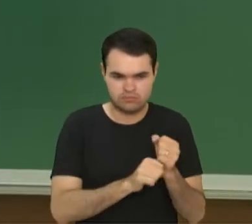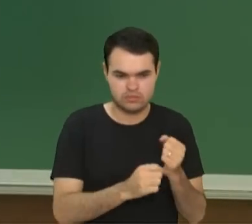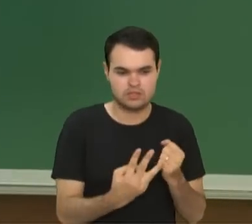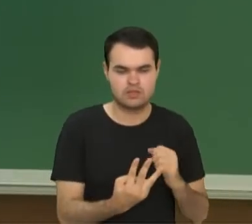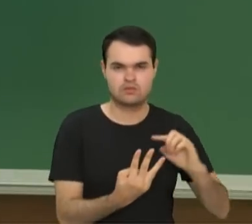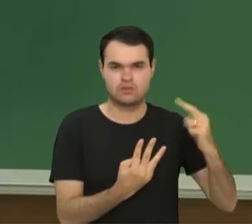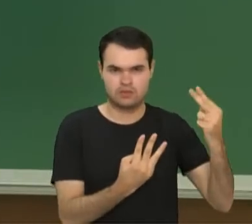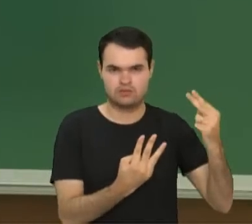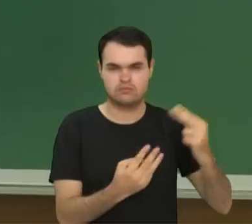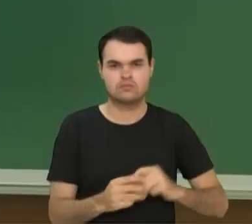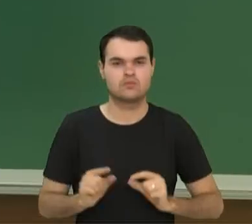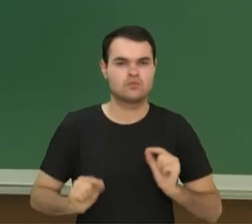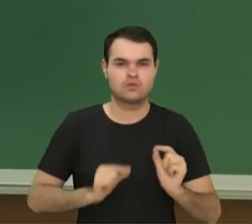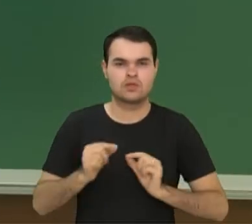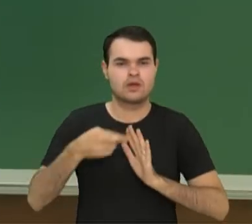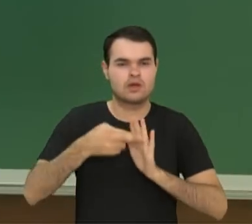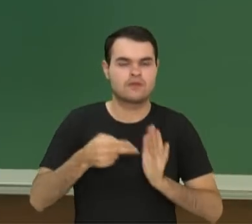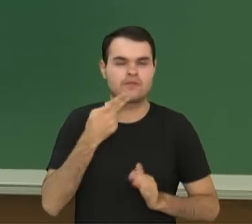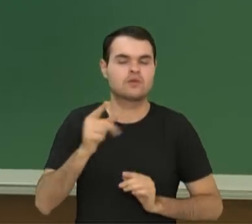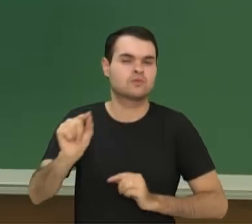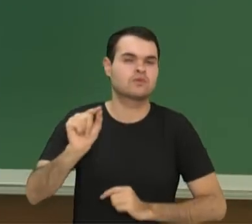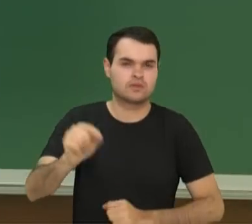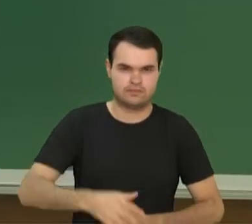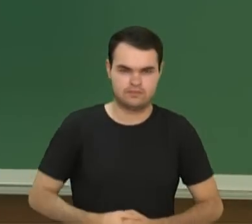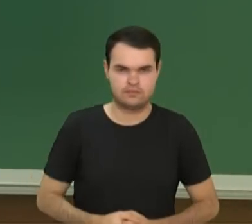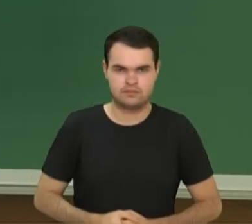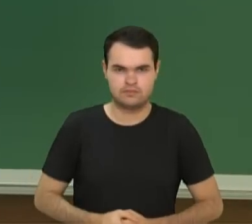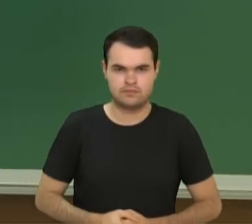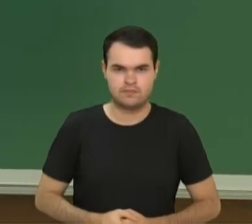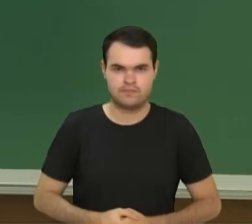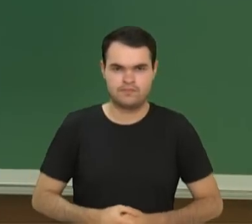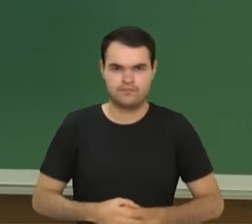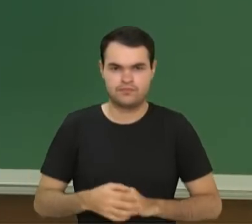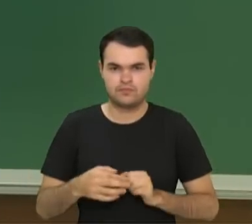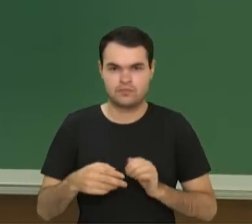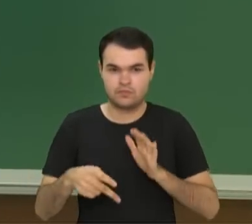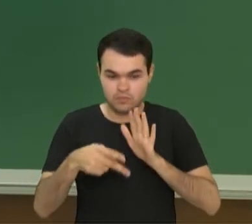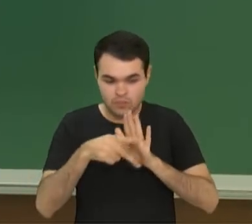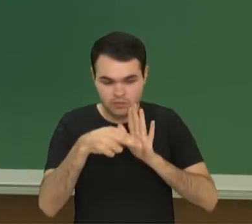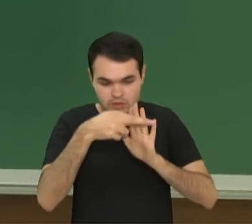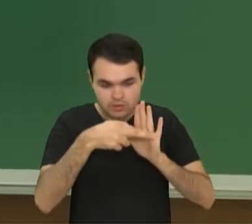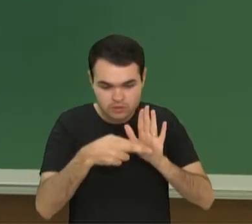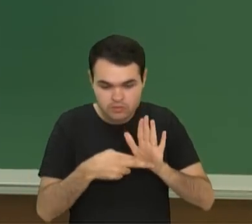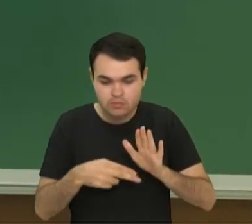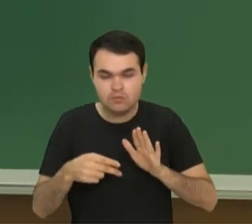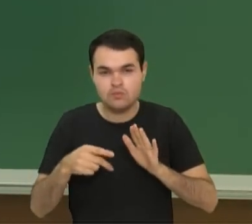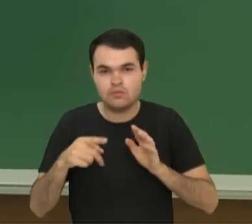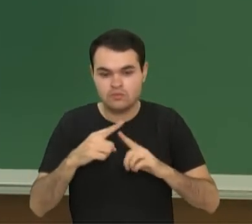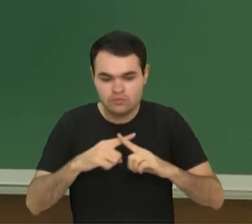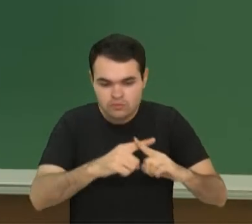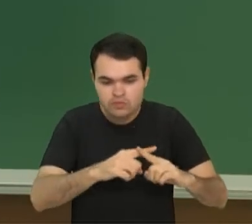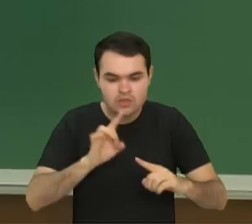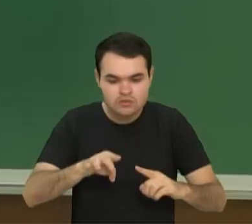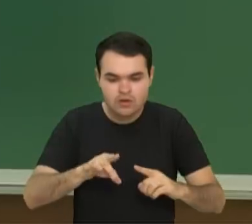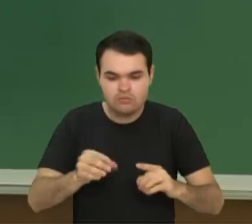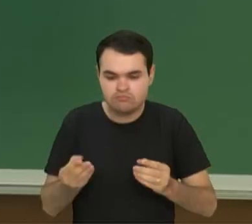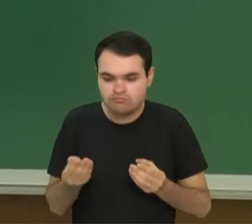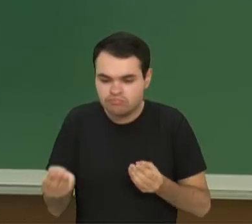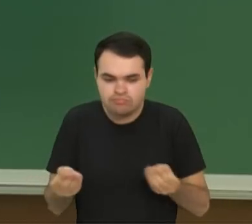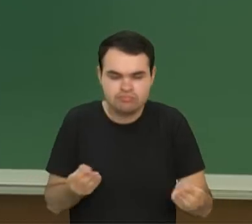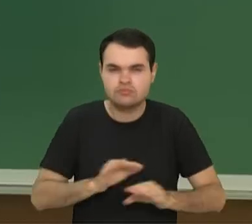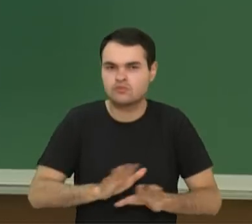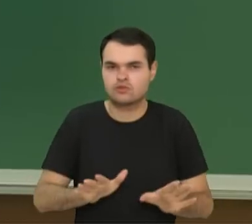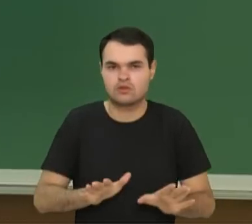quadrado. O que diz a propriedade? A propriedade do produto, da potência de um produto é só fazer uma